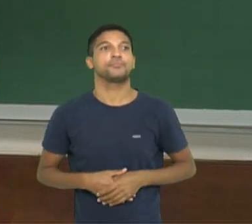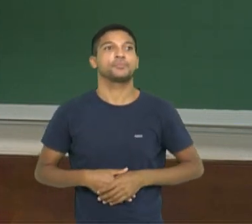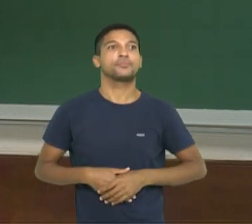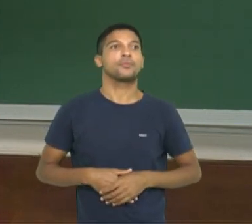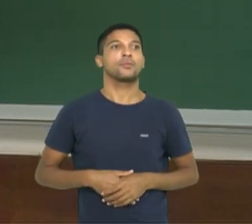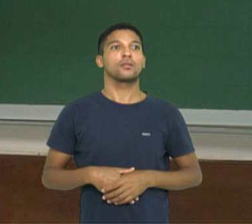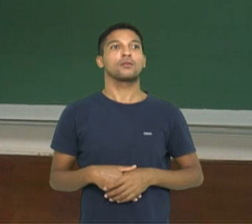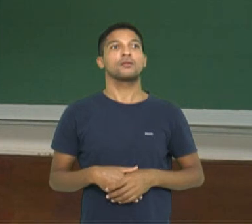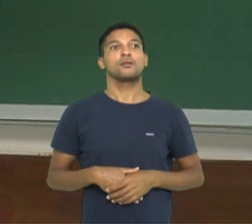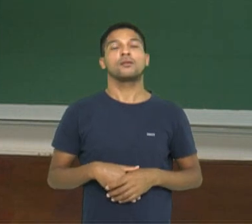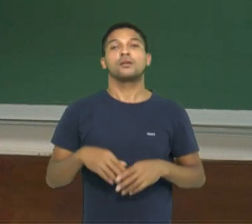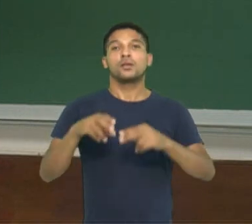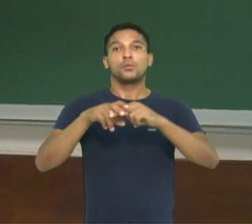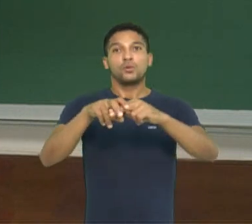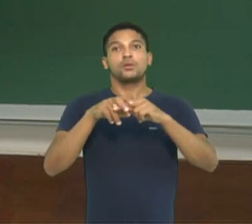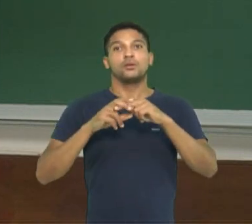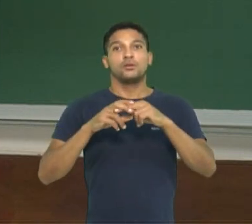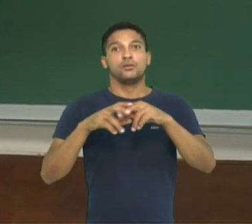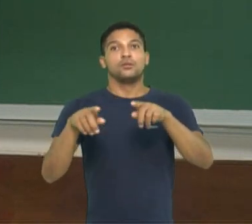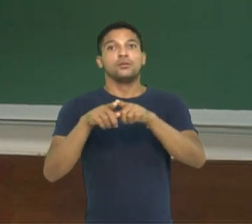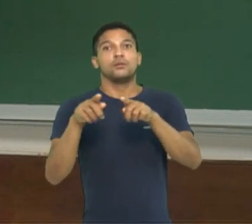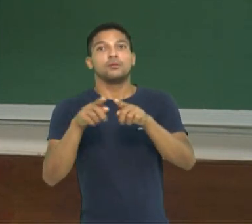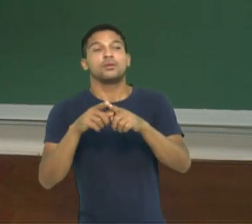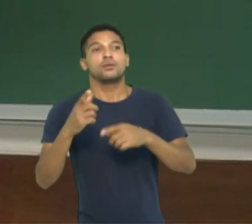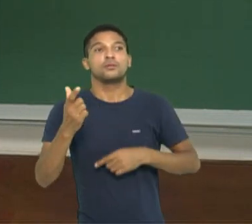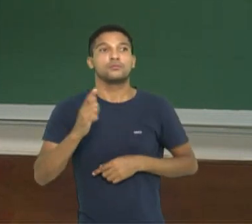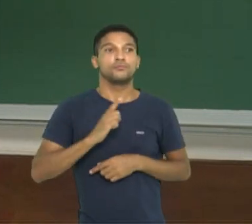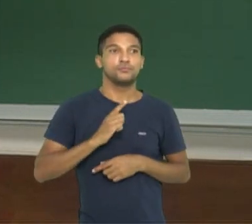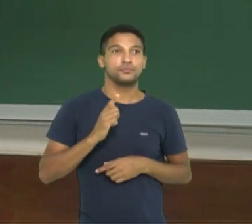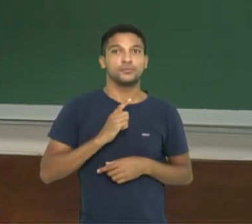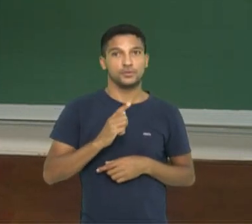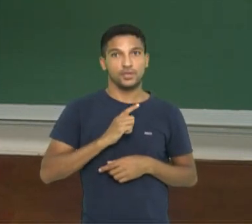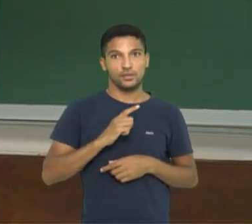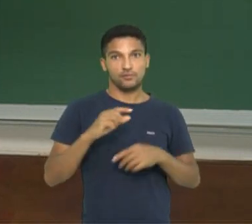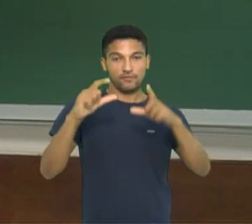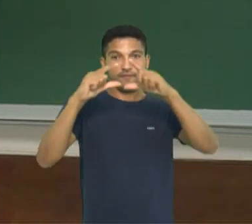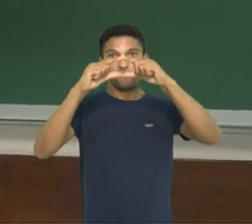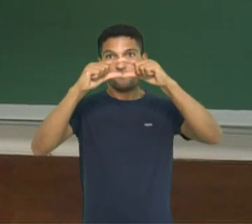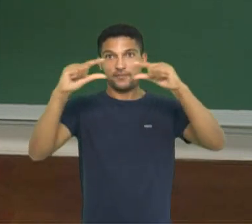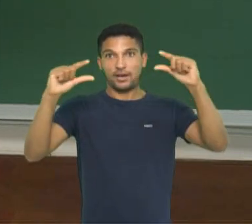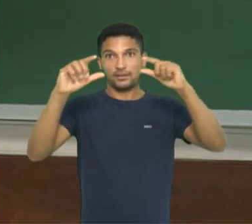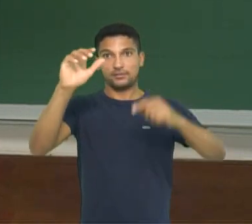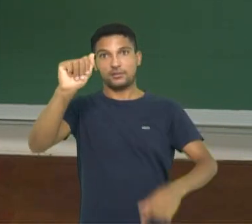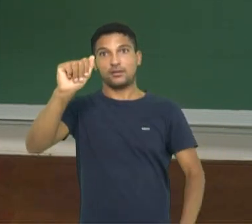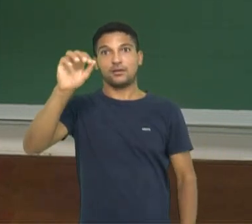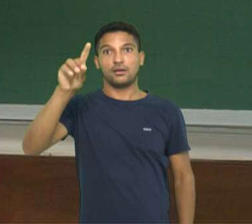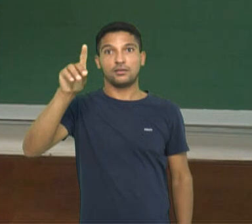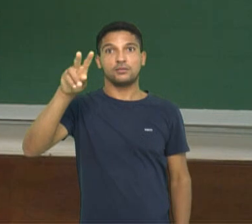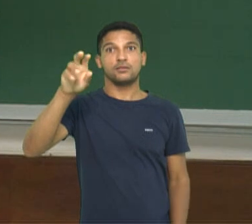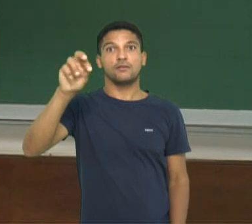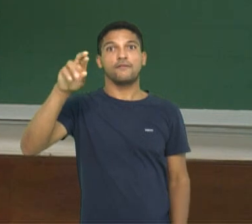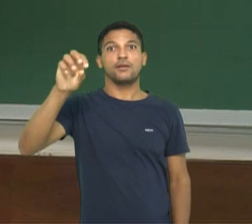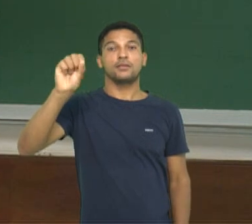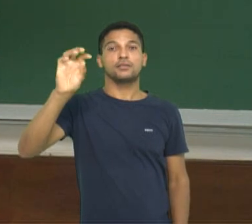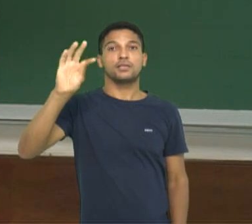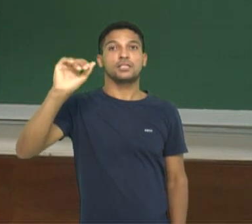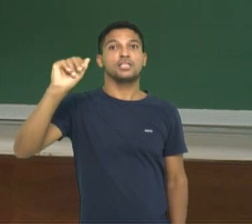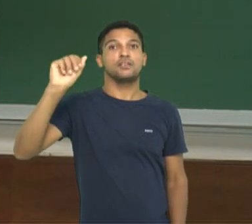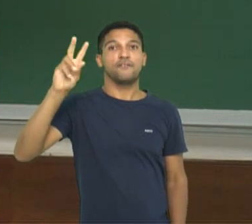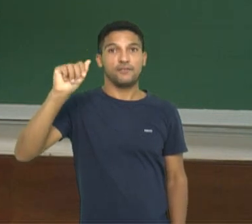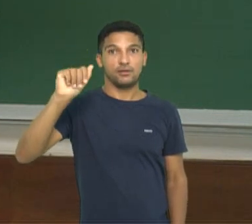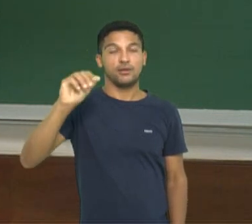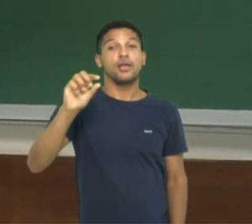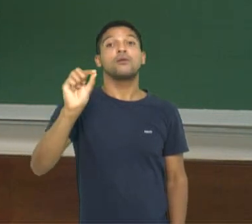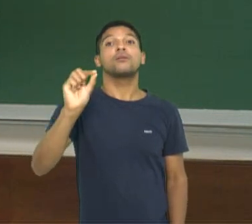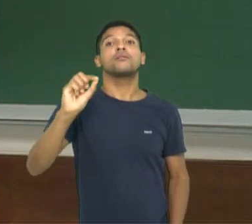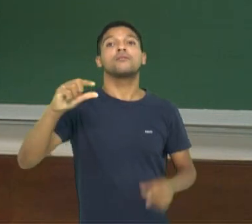se dedica, né? Ou você não passará de ano. Então, nós temos ali ou indicando alternativa, né?